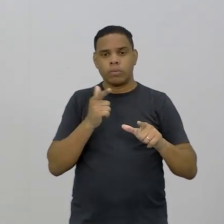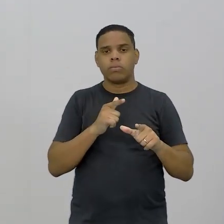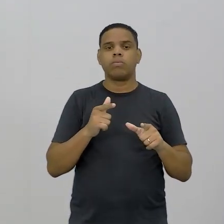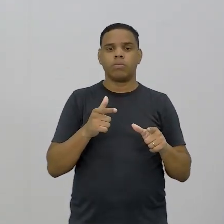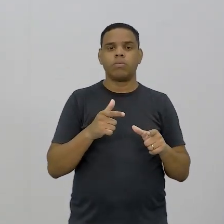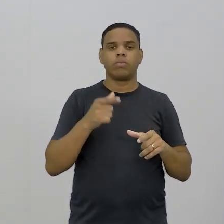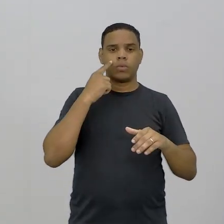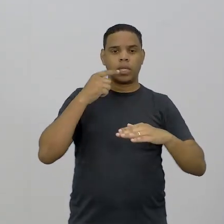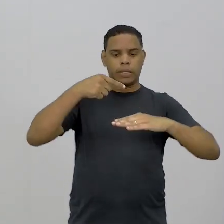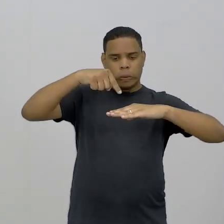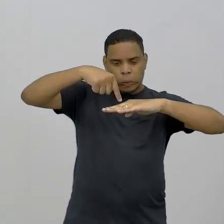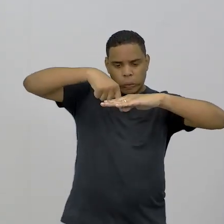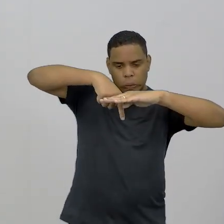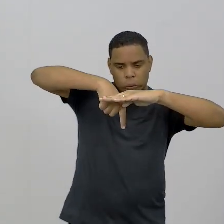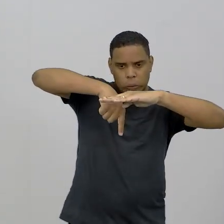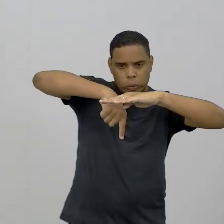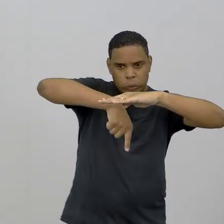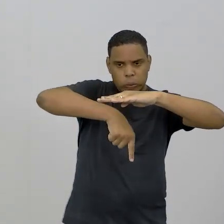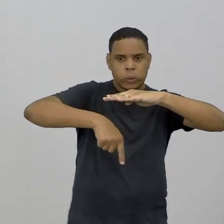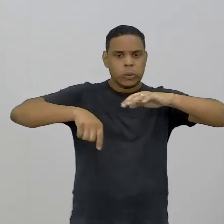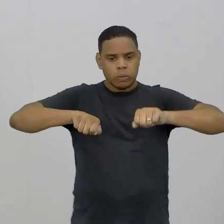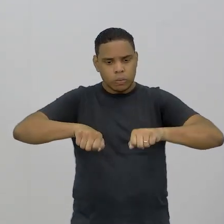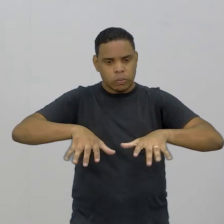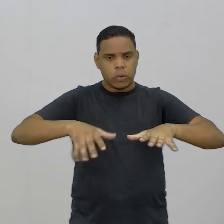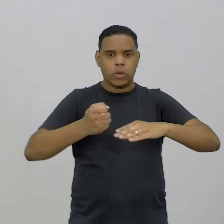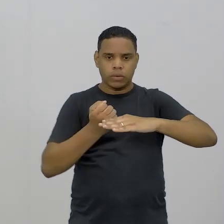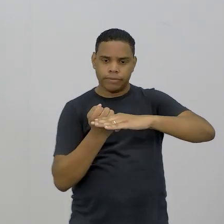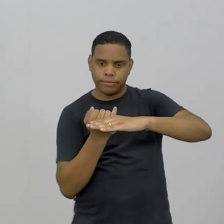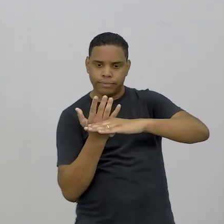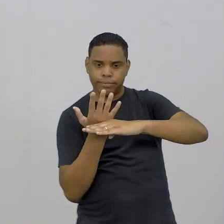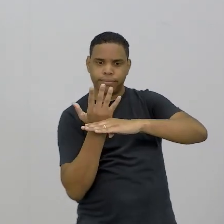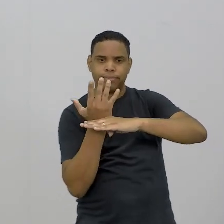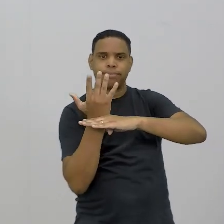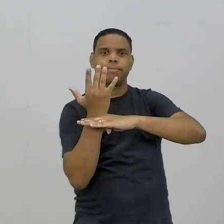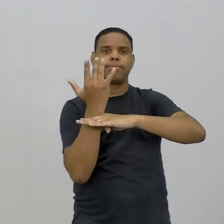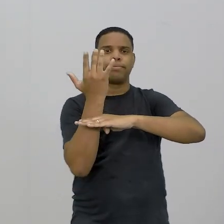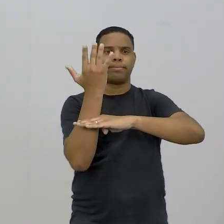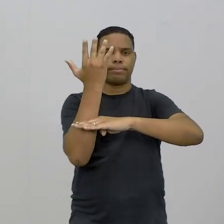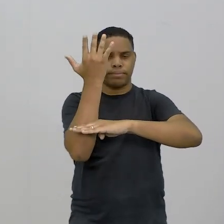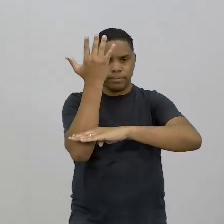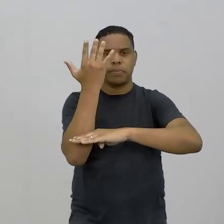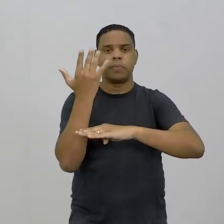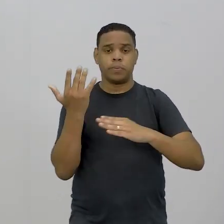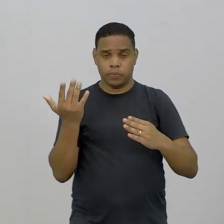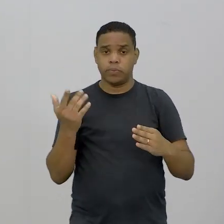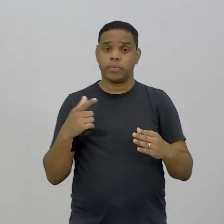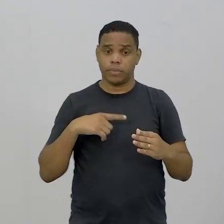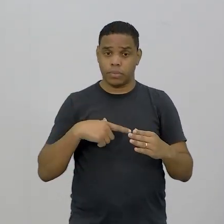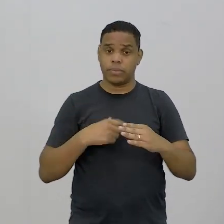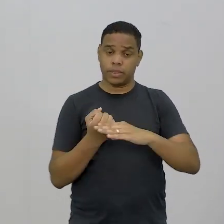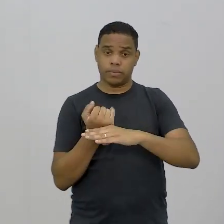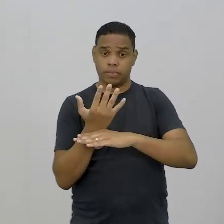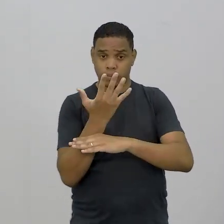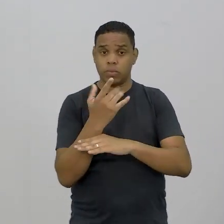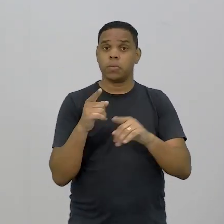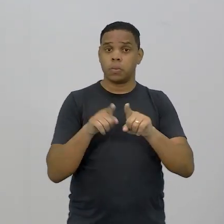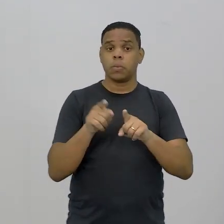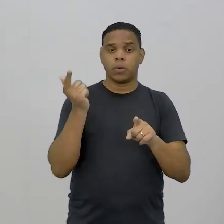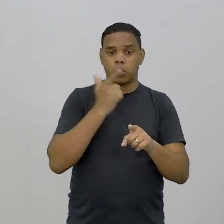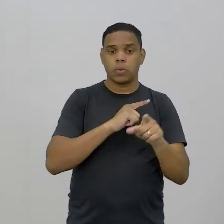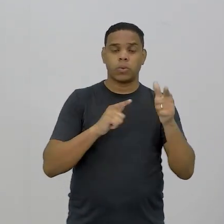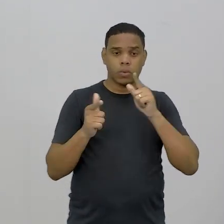consigam perfurar esse solo, crescer aí em questão em relação à gravidade e também